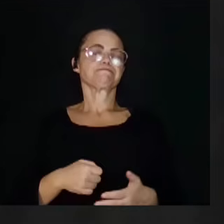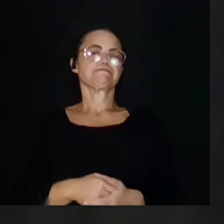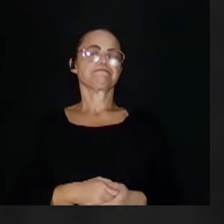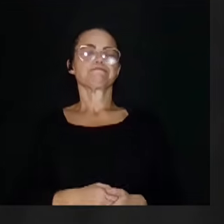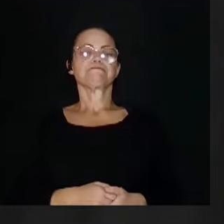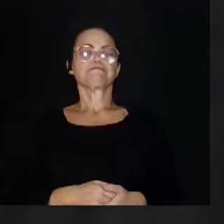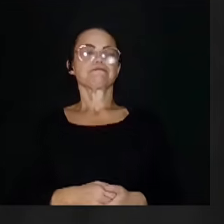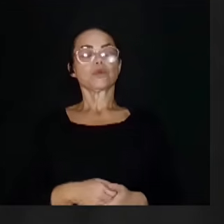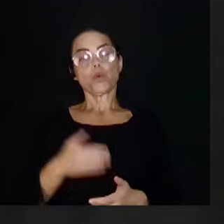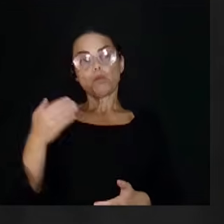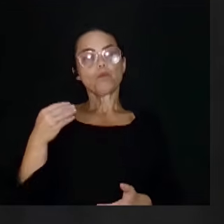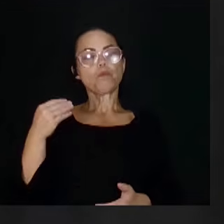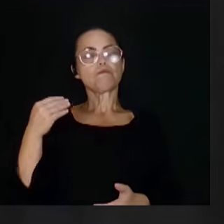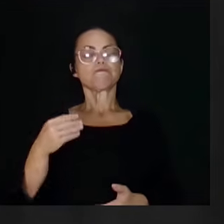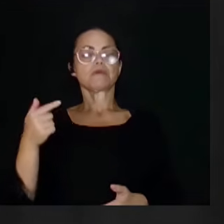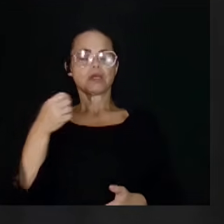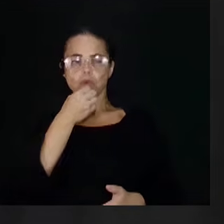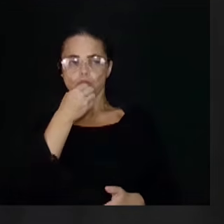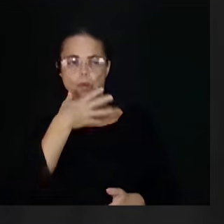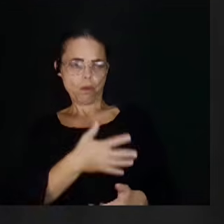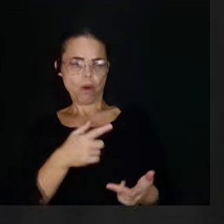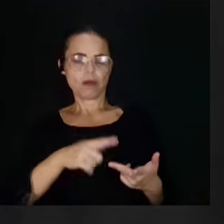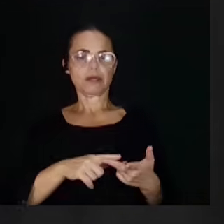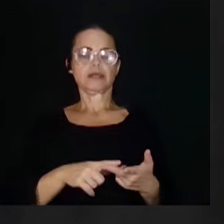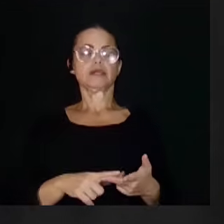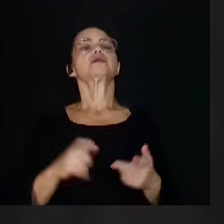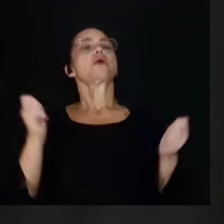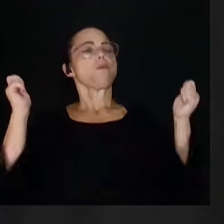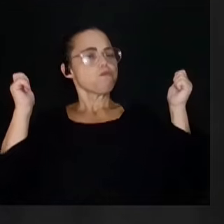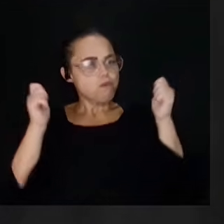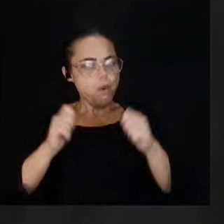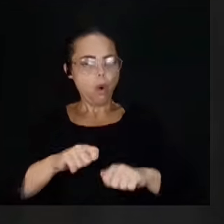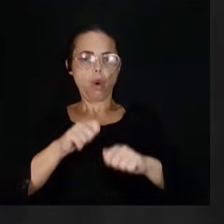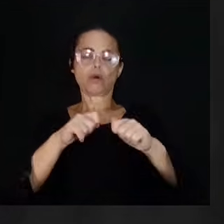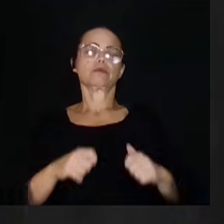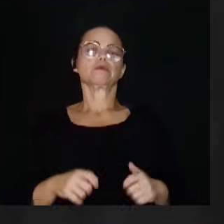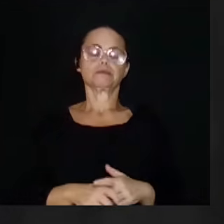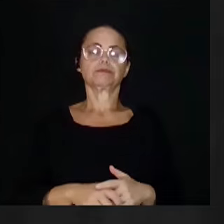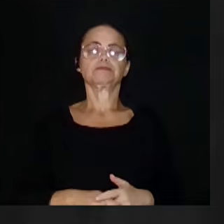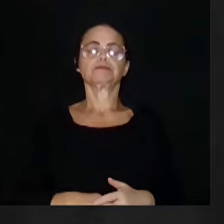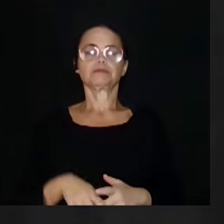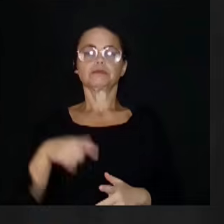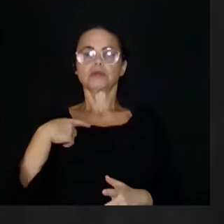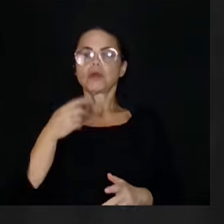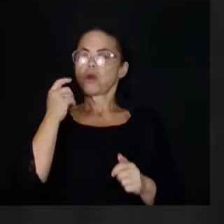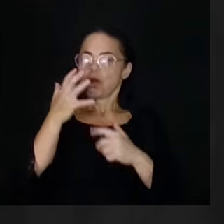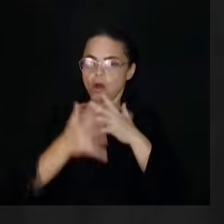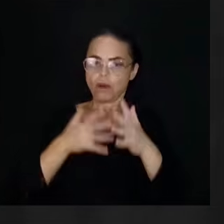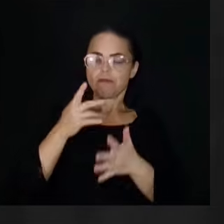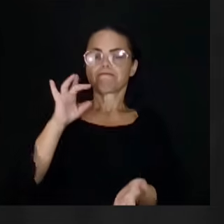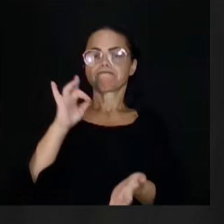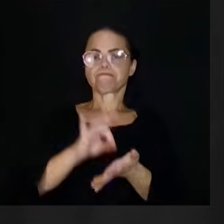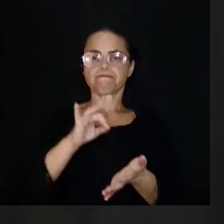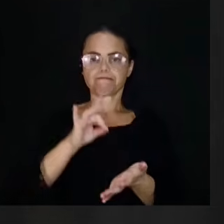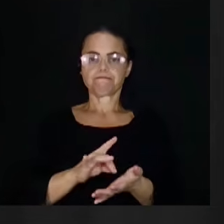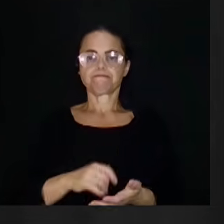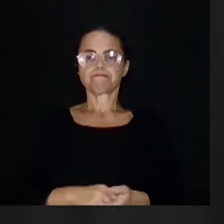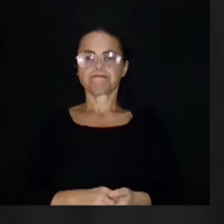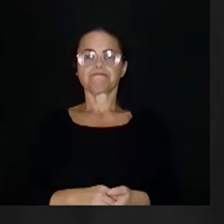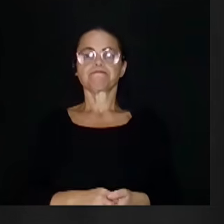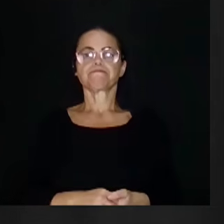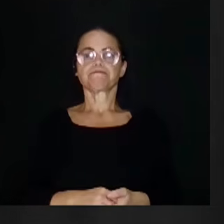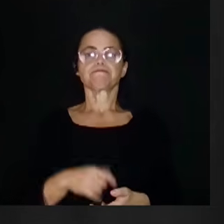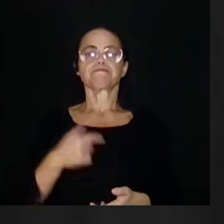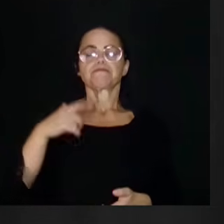que eu sou boa, que eu tenho condições, que o que eu estou falando é realmente o que